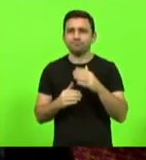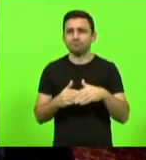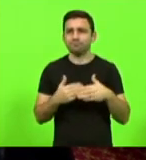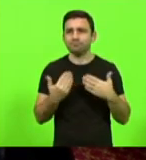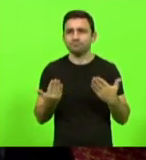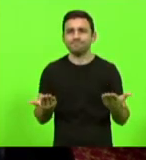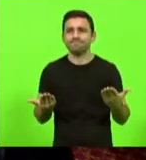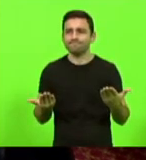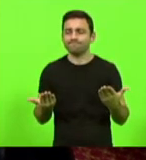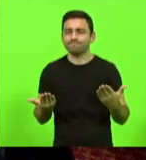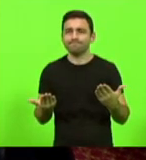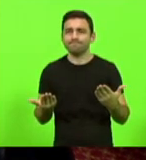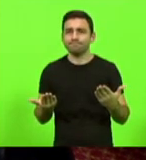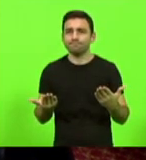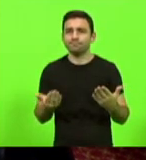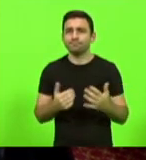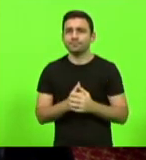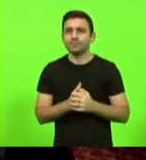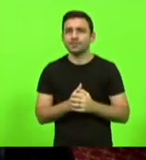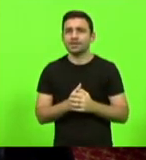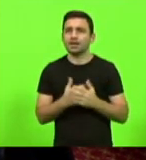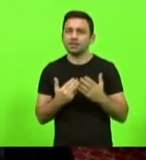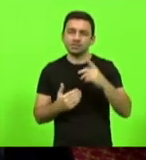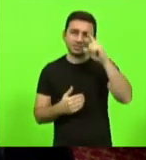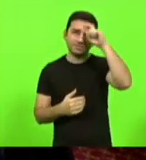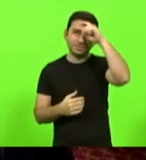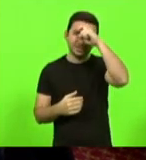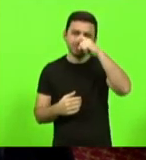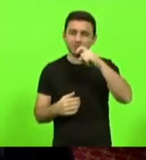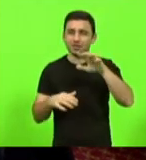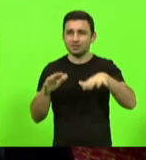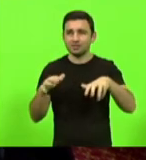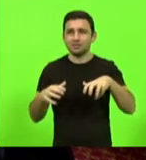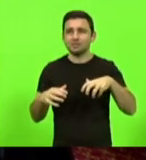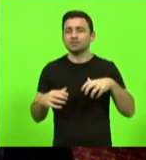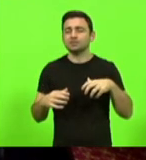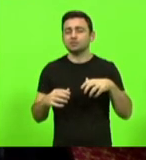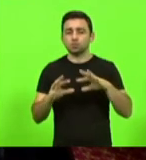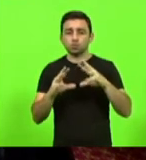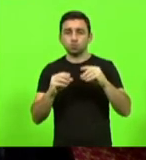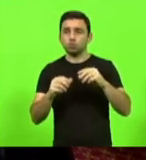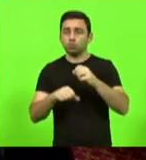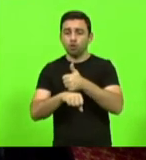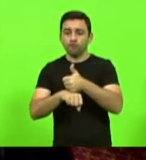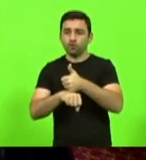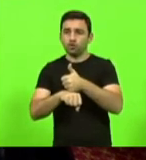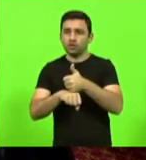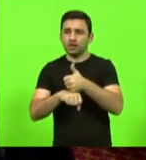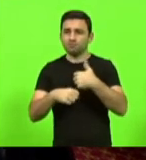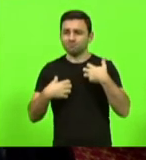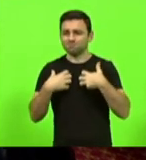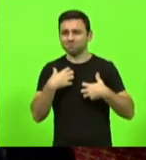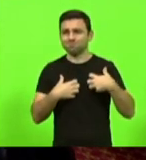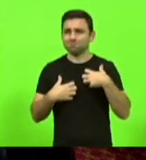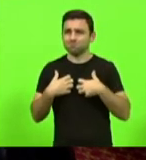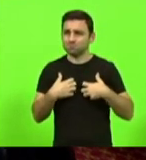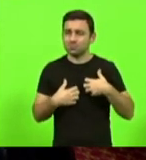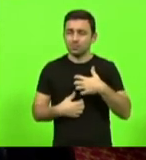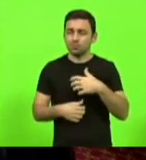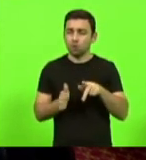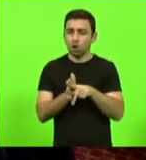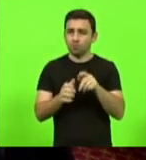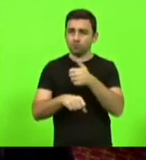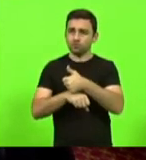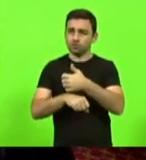uma situação em que, em muitos dias, a atenção é tão grande aos profissionais de saúde e